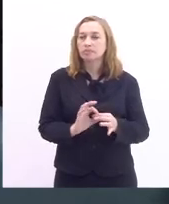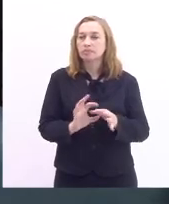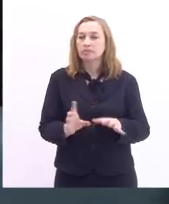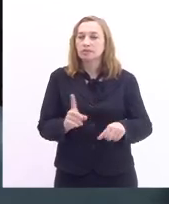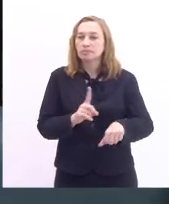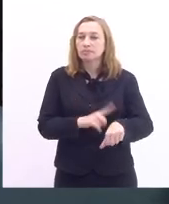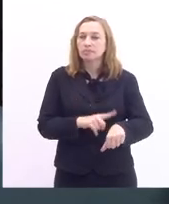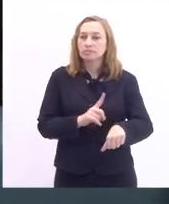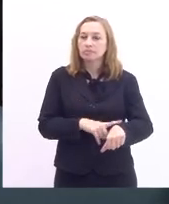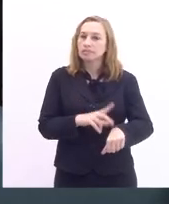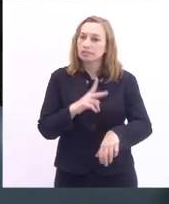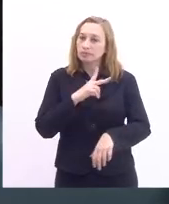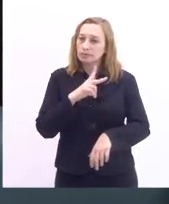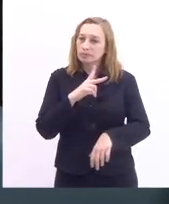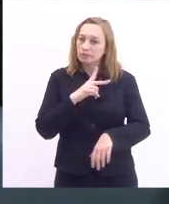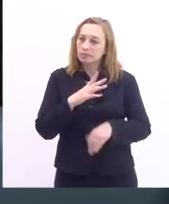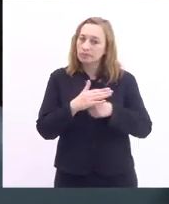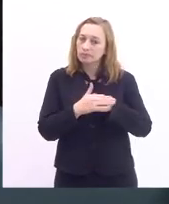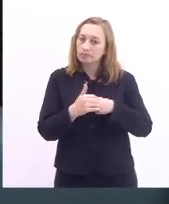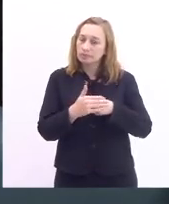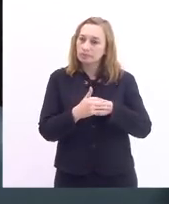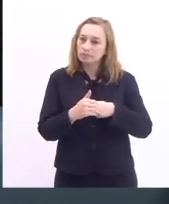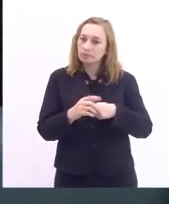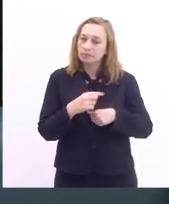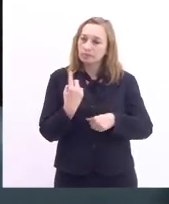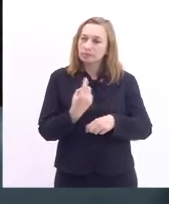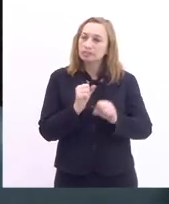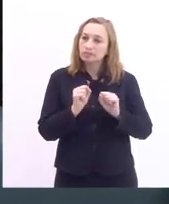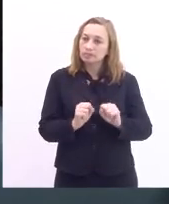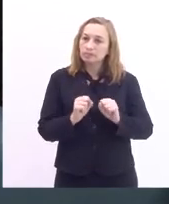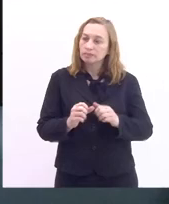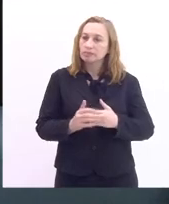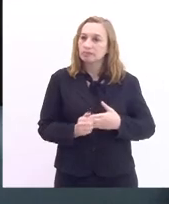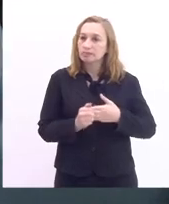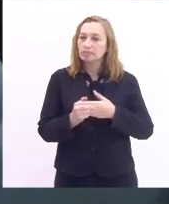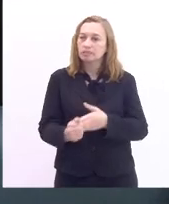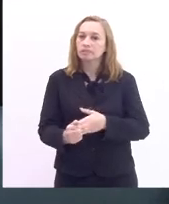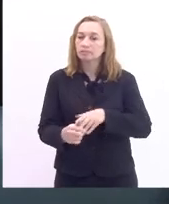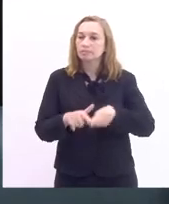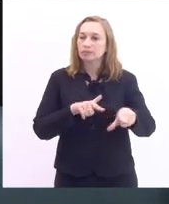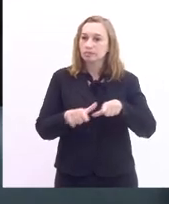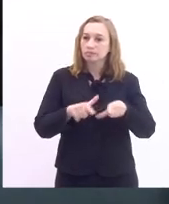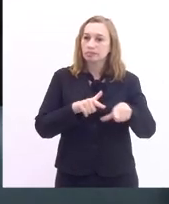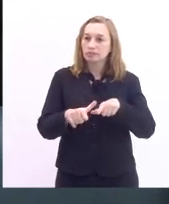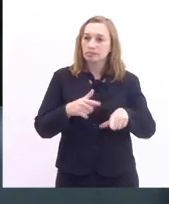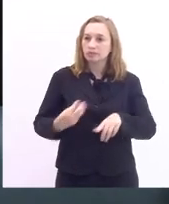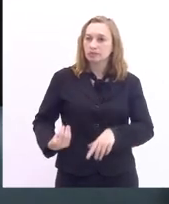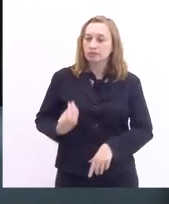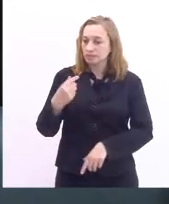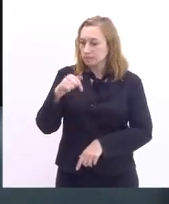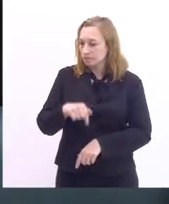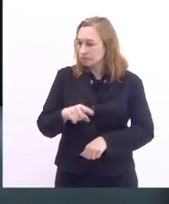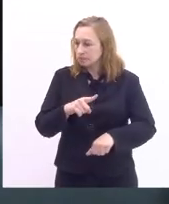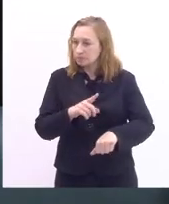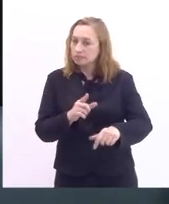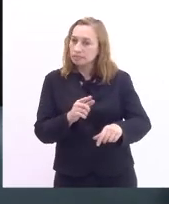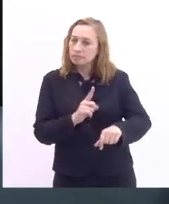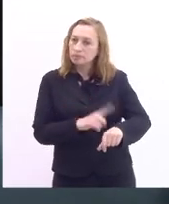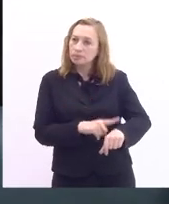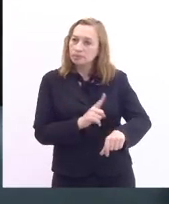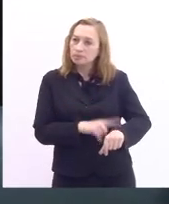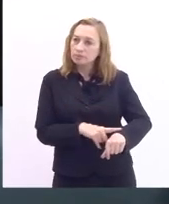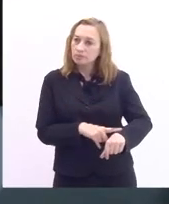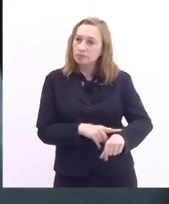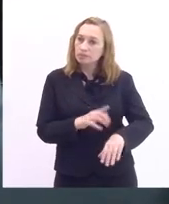momentos pessoais e carinhosos para que nós pudéssemos conduzir esse trabalho estarmos aqui neste momento e